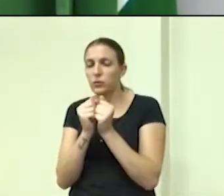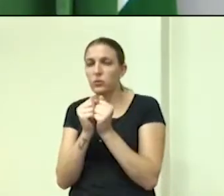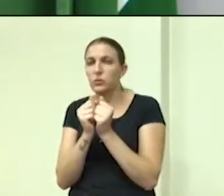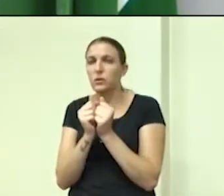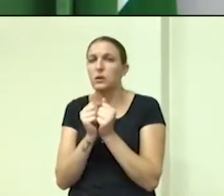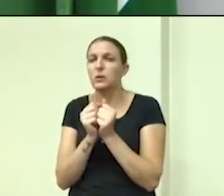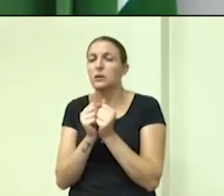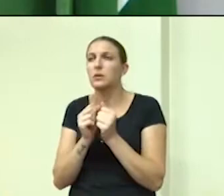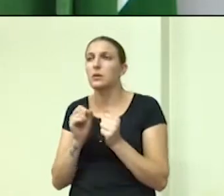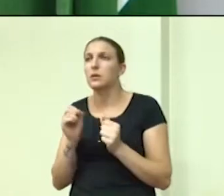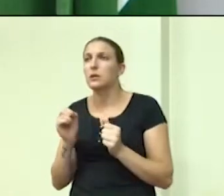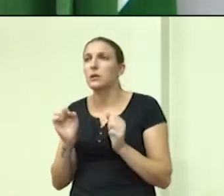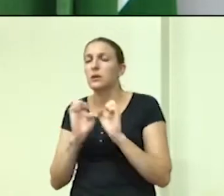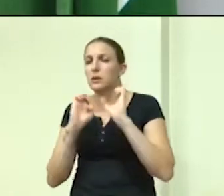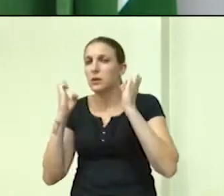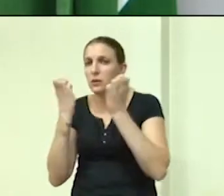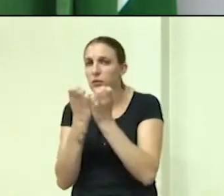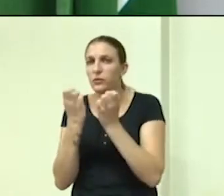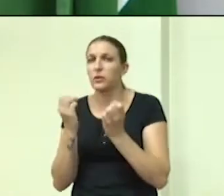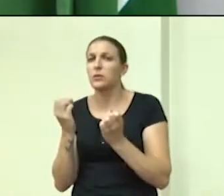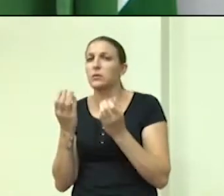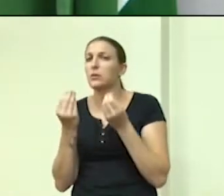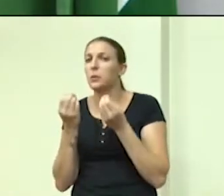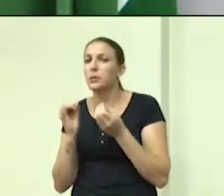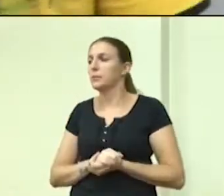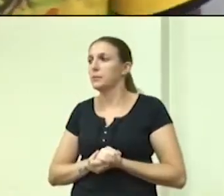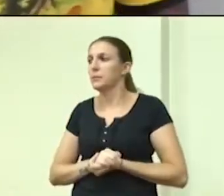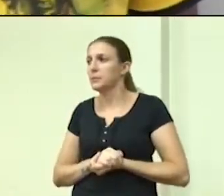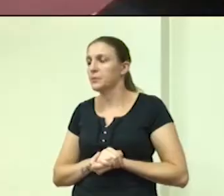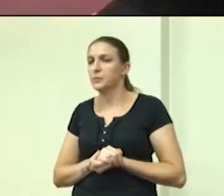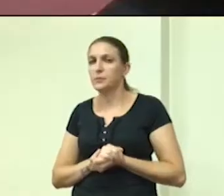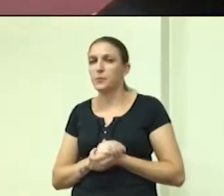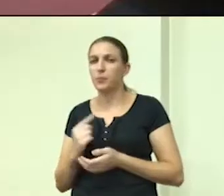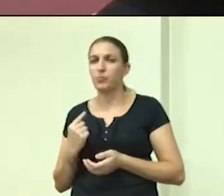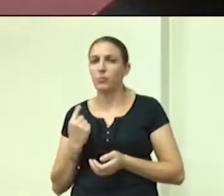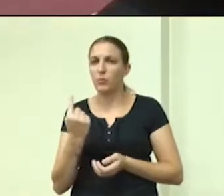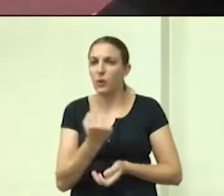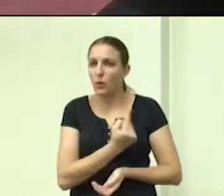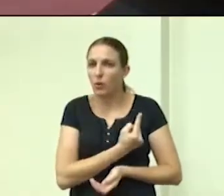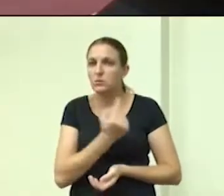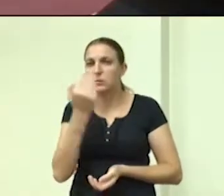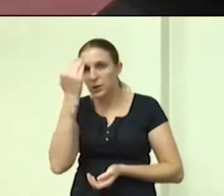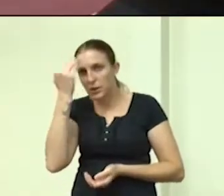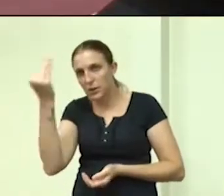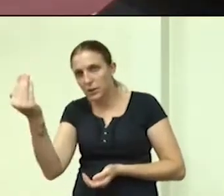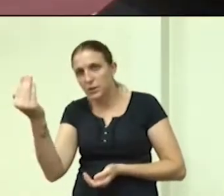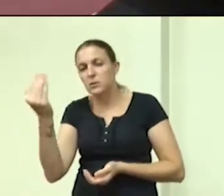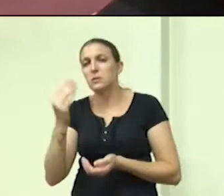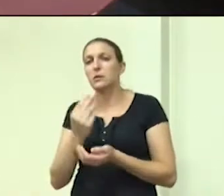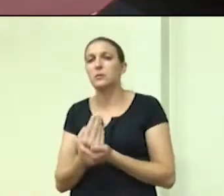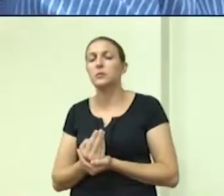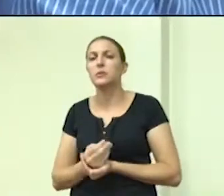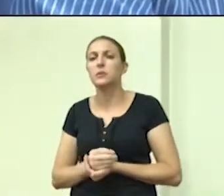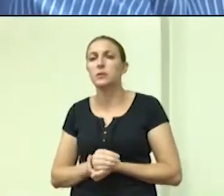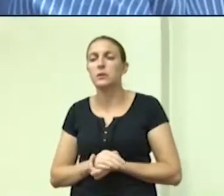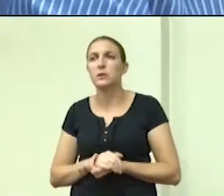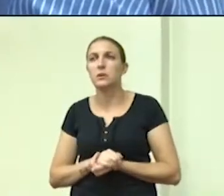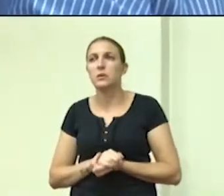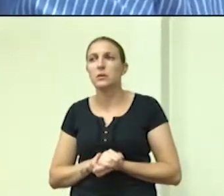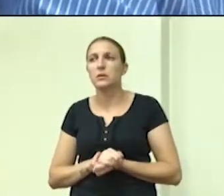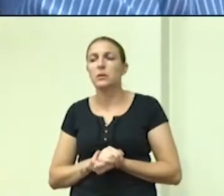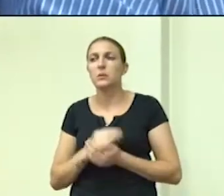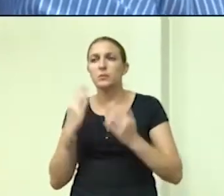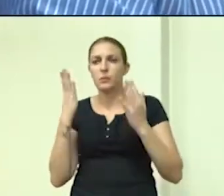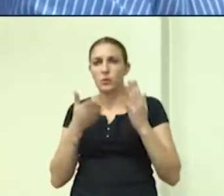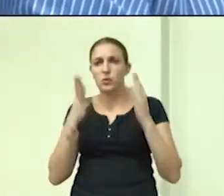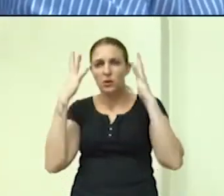também. Tá bom? Eu acho que seria mais ou menos isso. Obrigado. Nós que agradecemos, Roberto e Davidson. Como eu expliquei